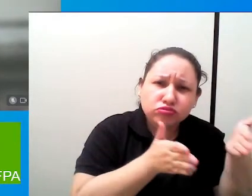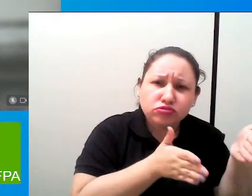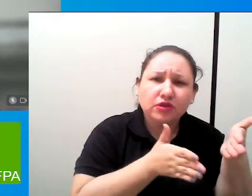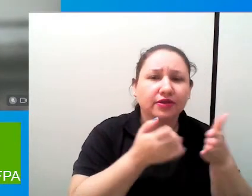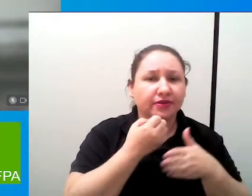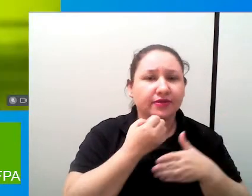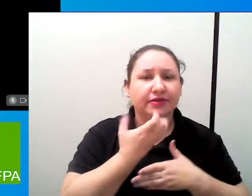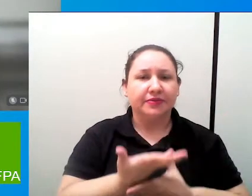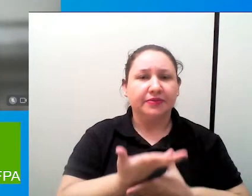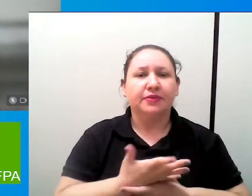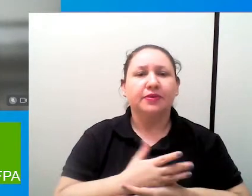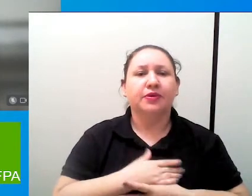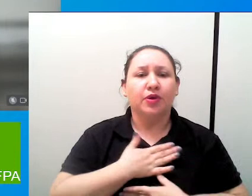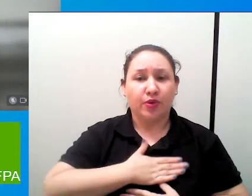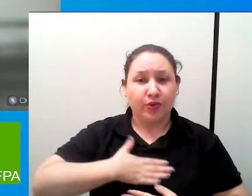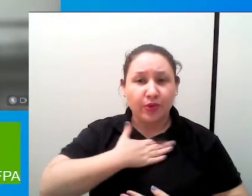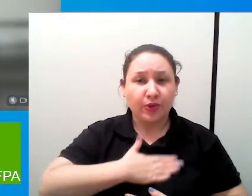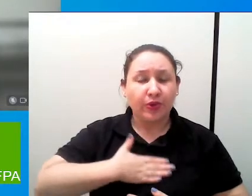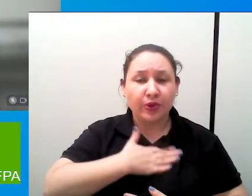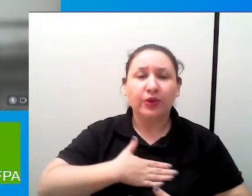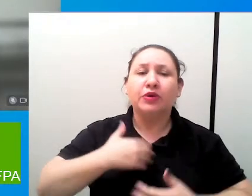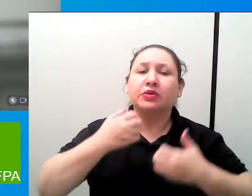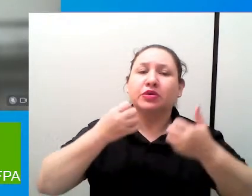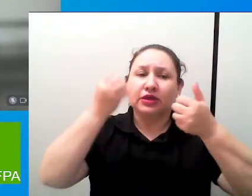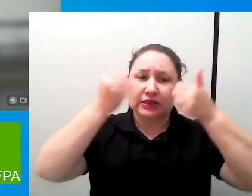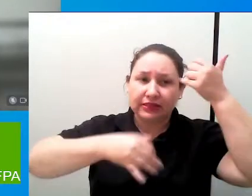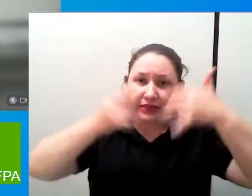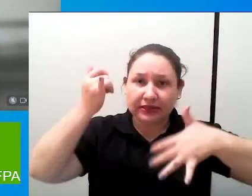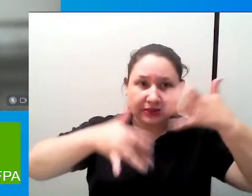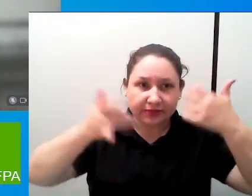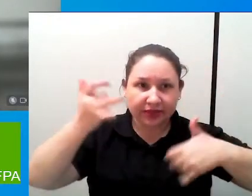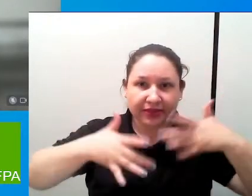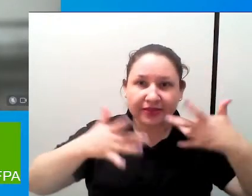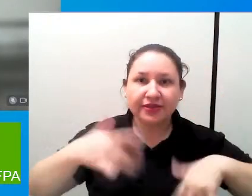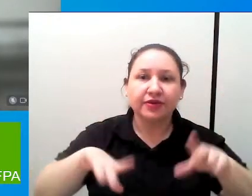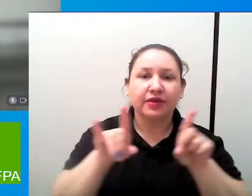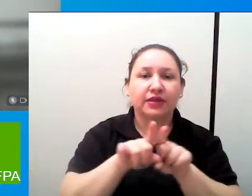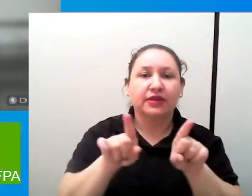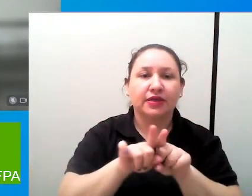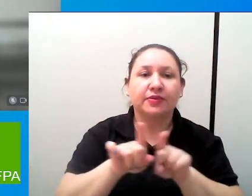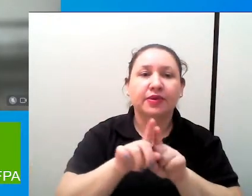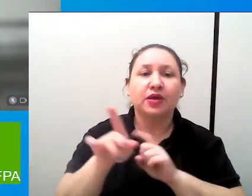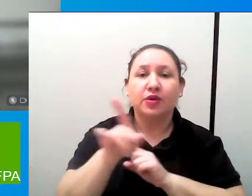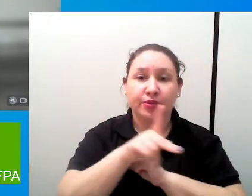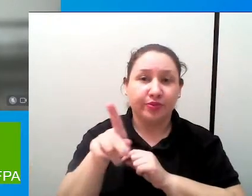da curricularização da extensão. O professor